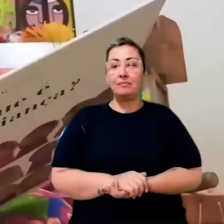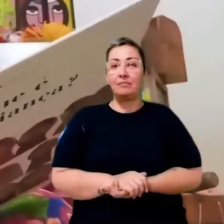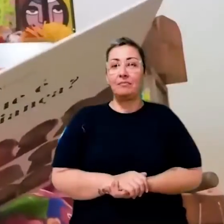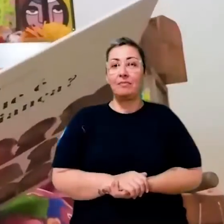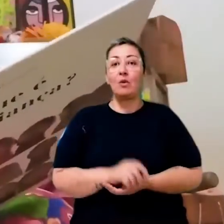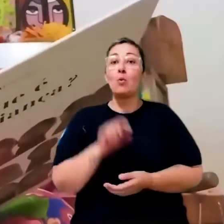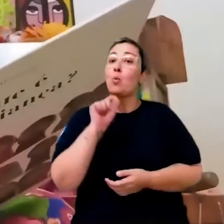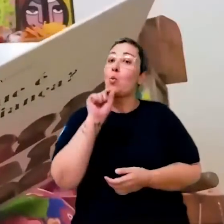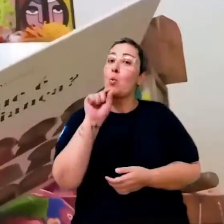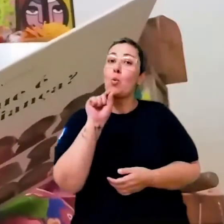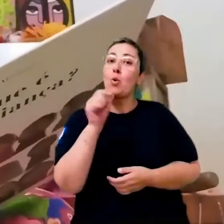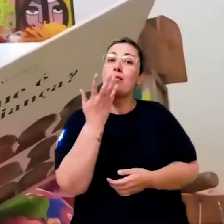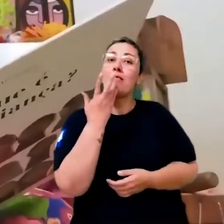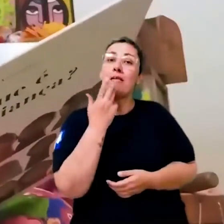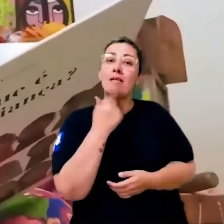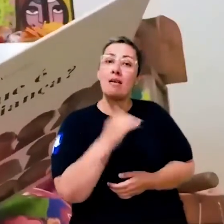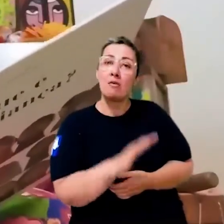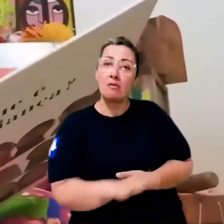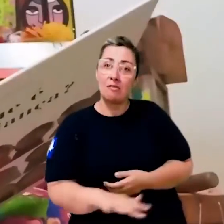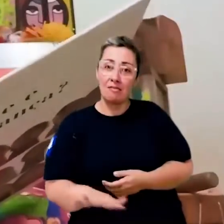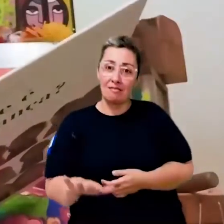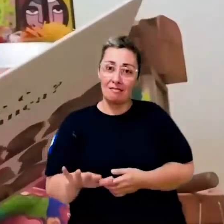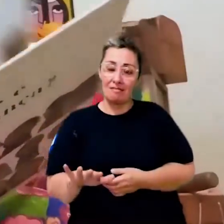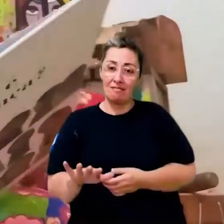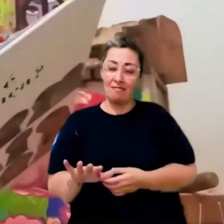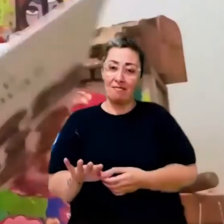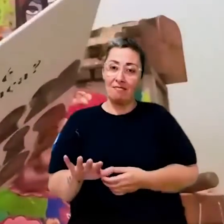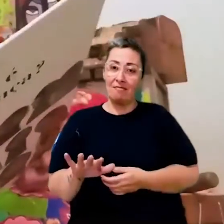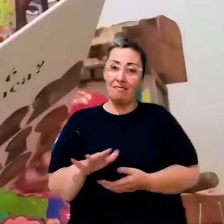O que é uma criança?